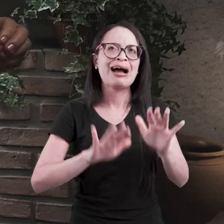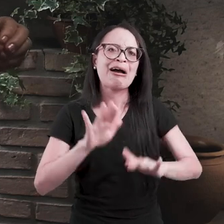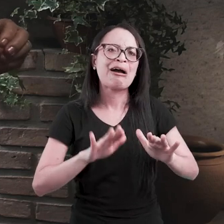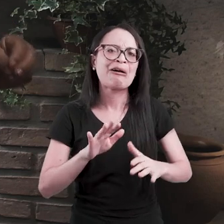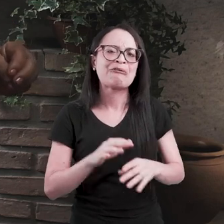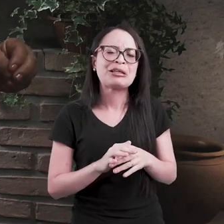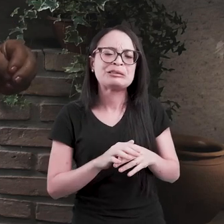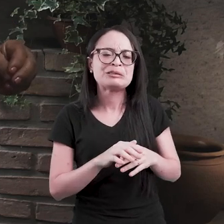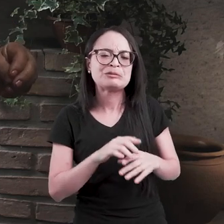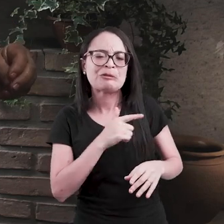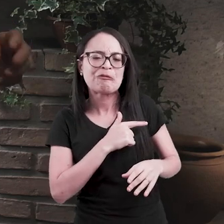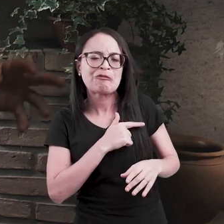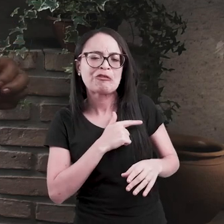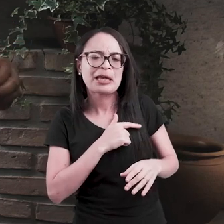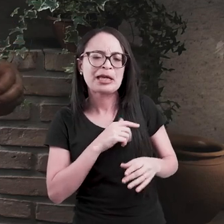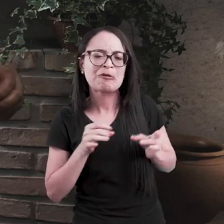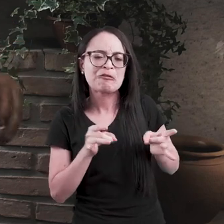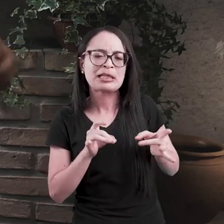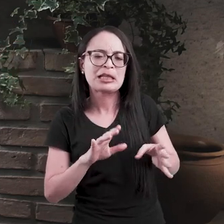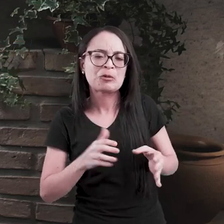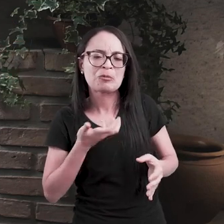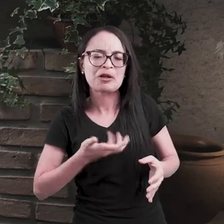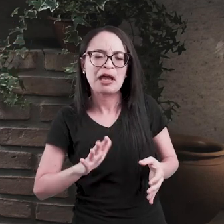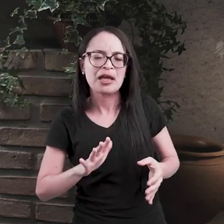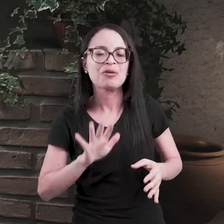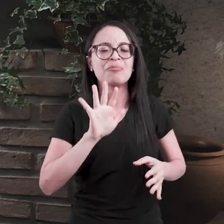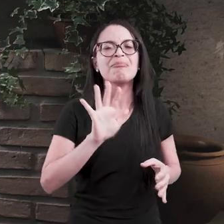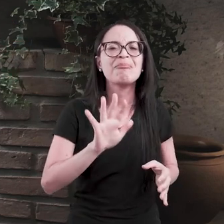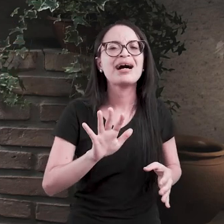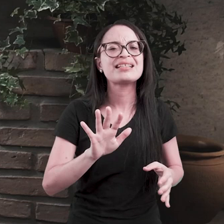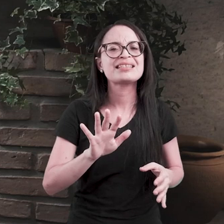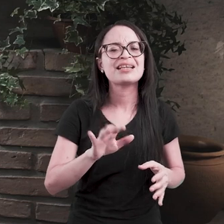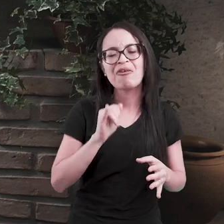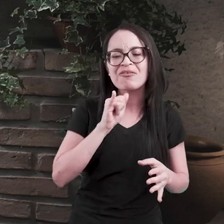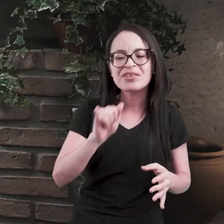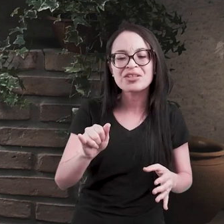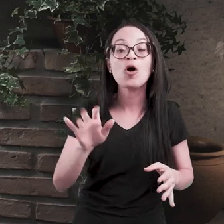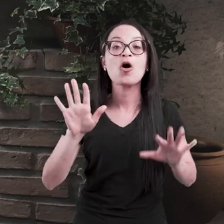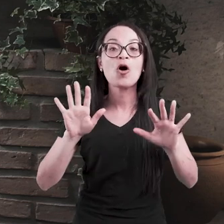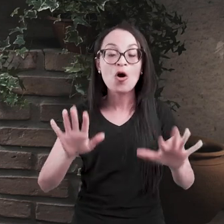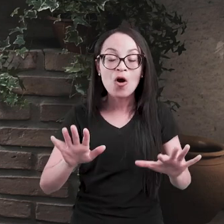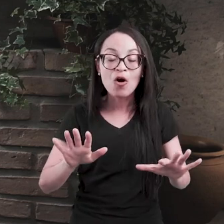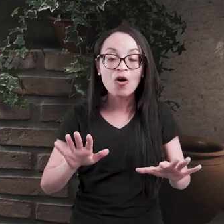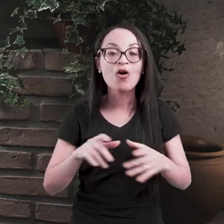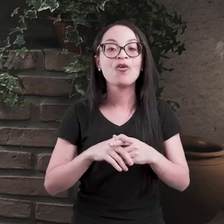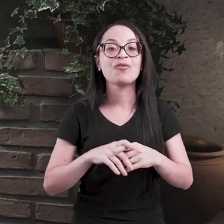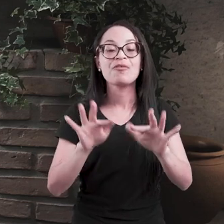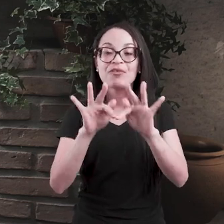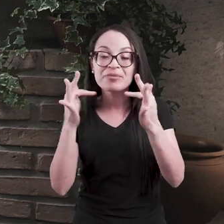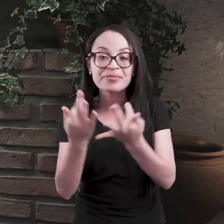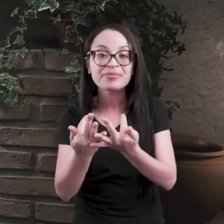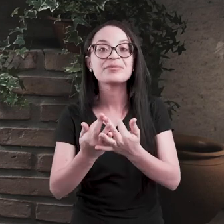dá vontade de não vender. Fico triste, mas eu digo a eles, deixo dito para todos, toda